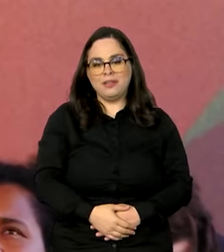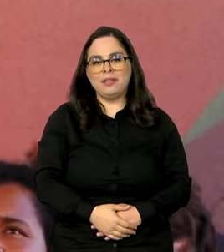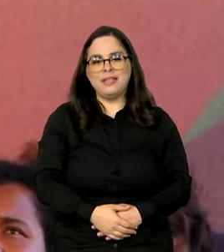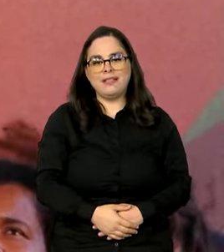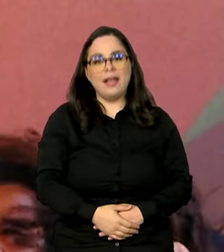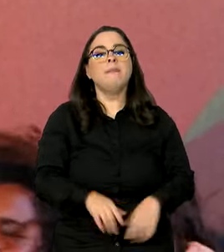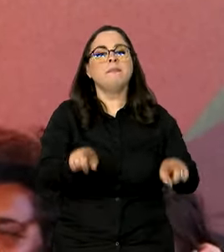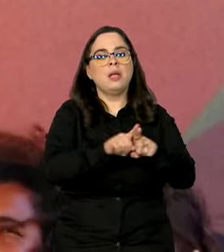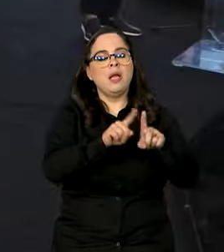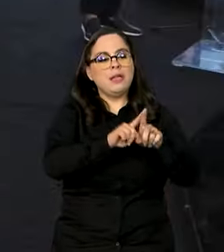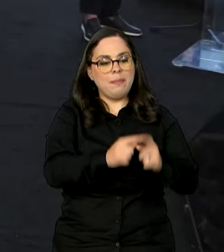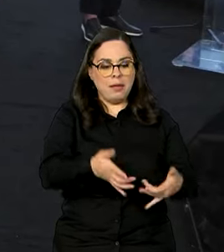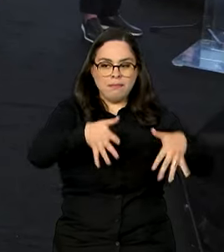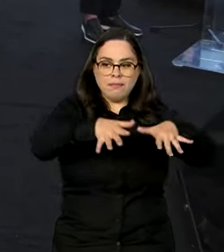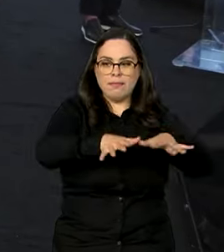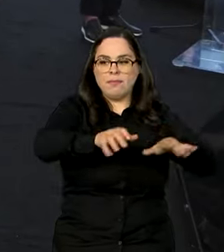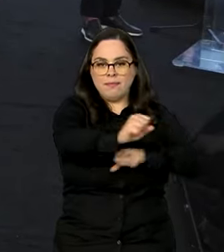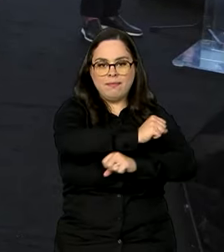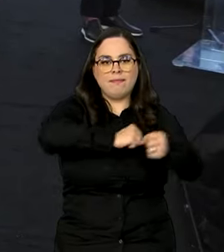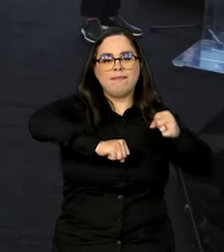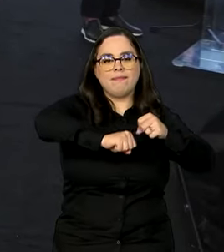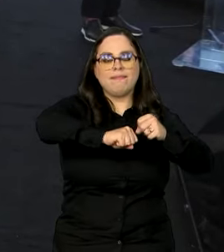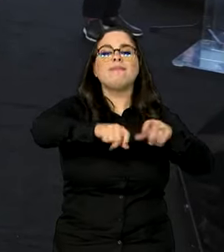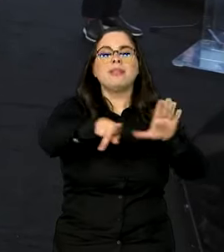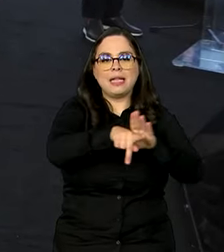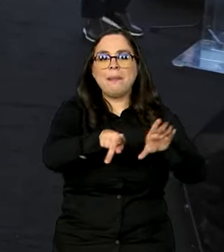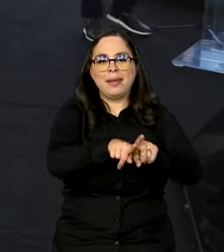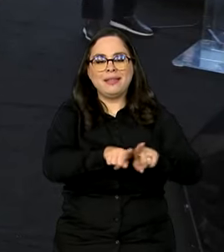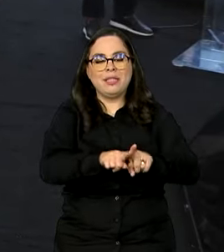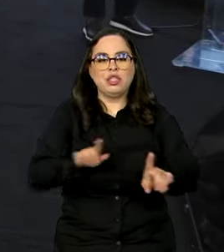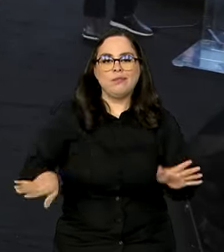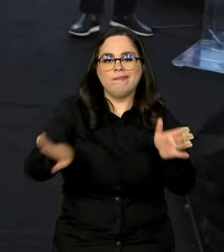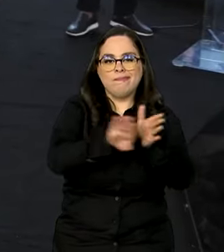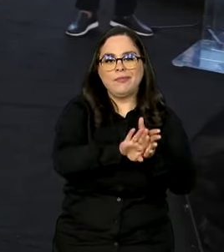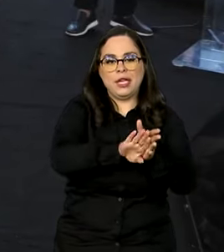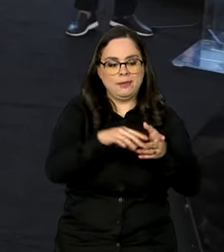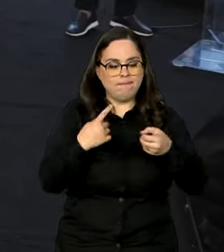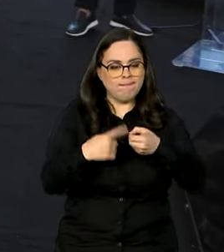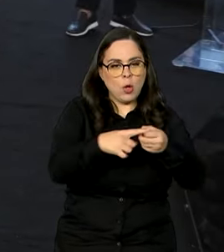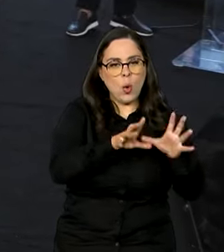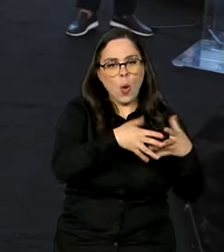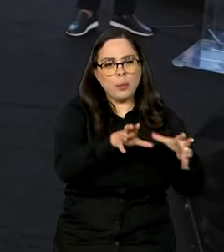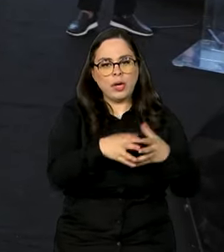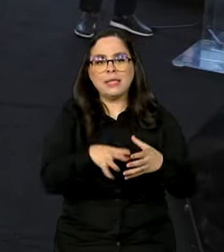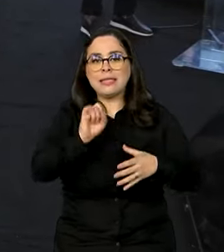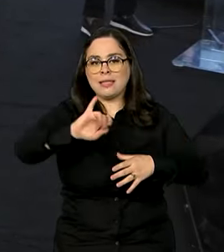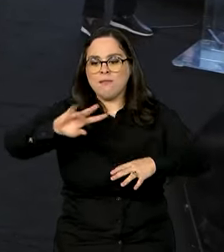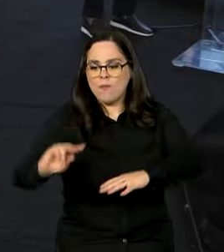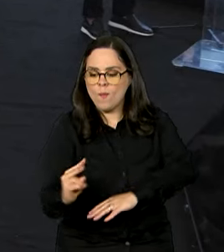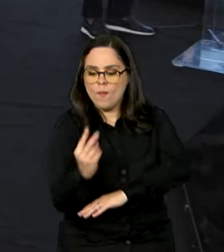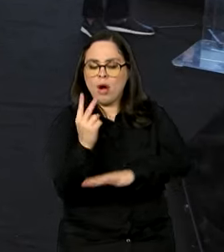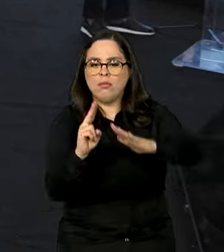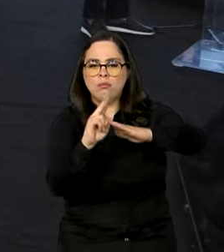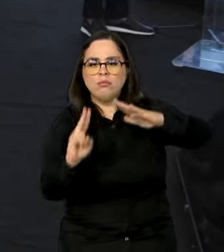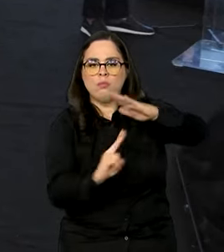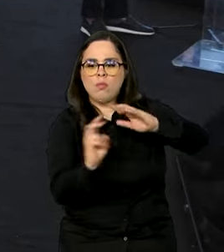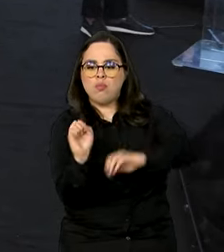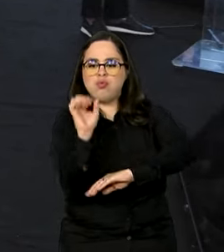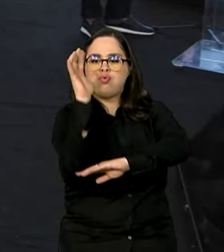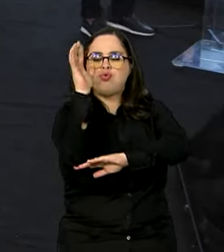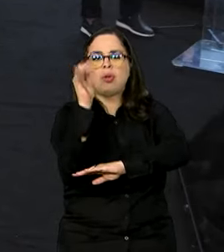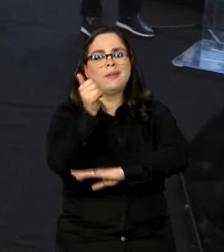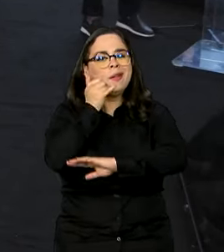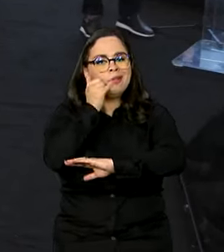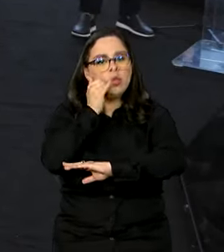também vai poder chegar nessas comunidades, presidente. Porque para uma empresa botar uma torre de telefonia e levar sinal e